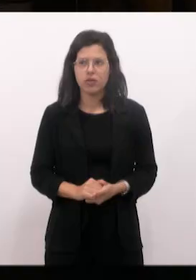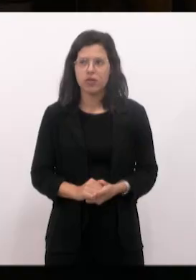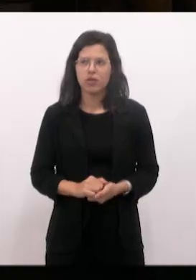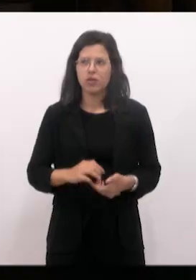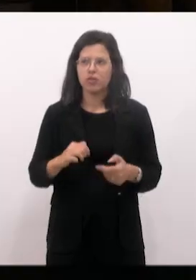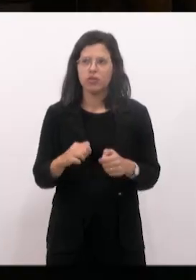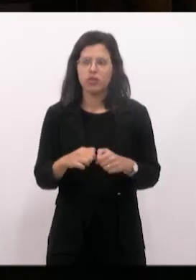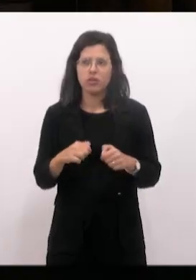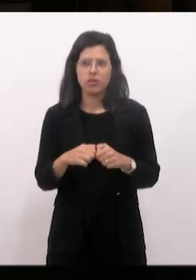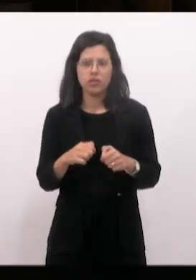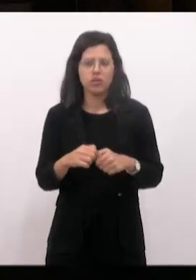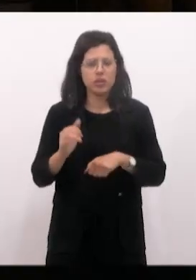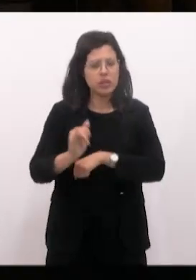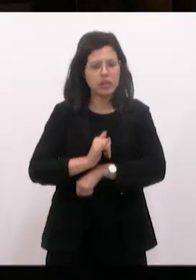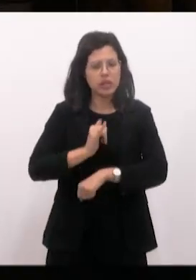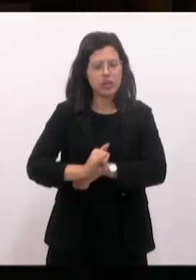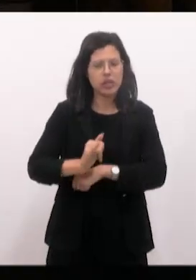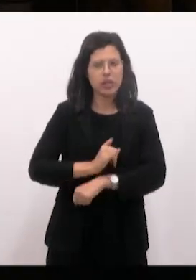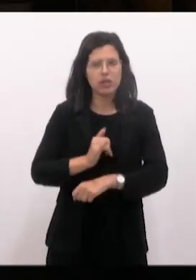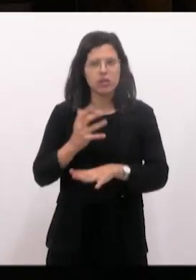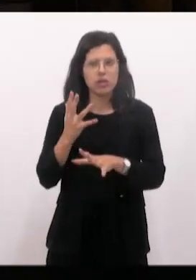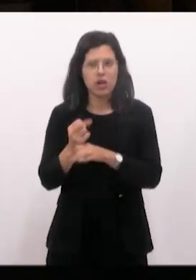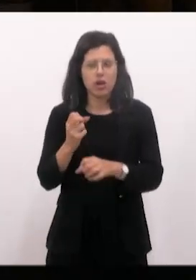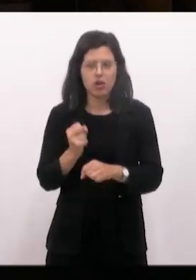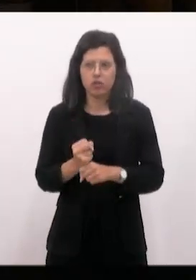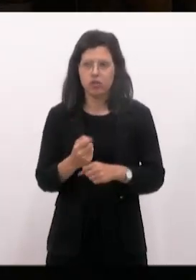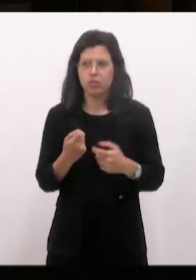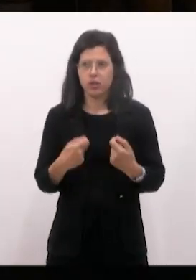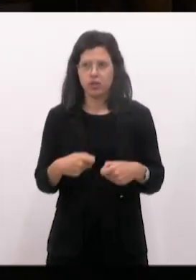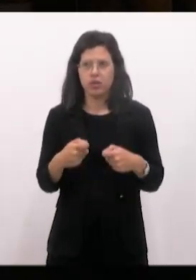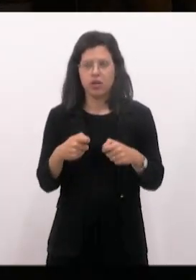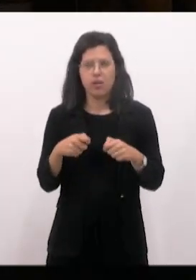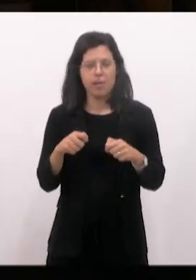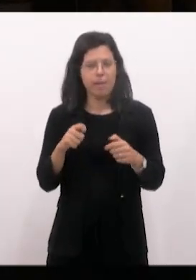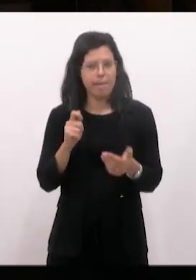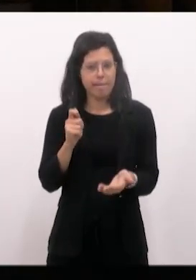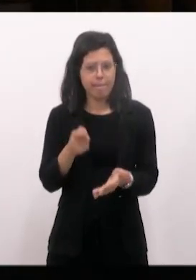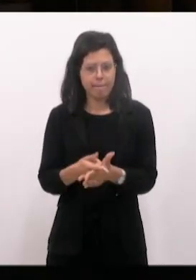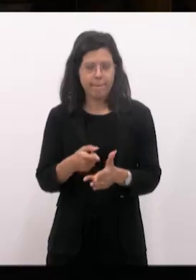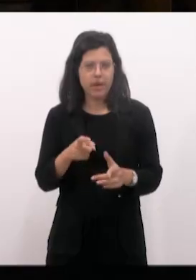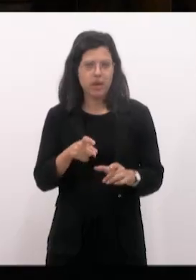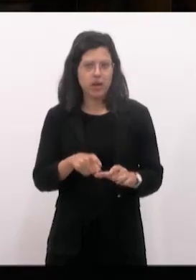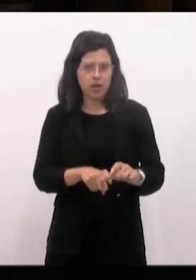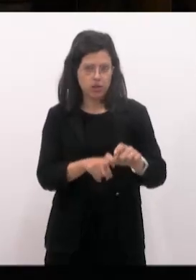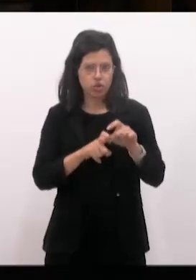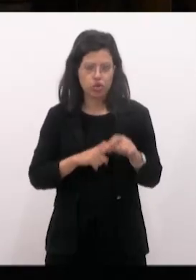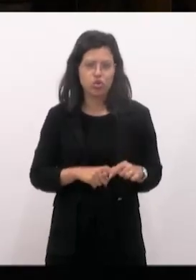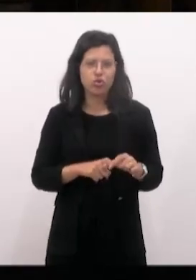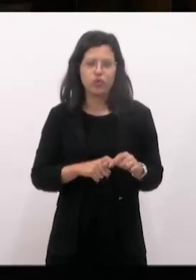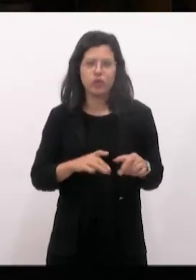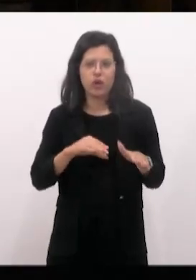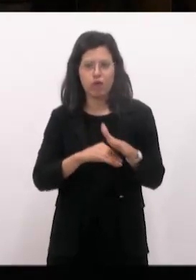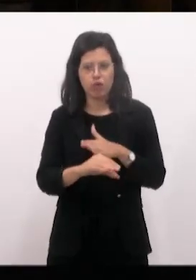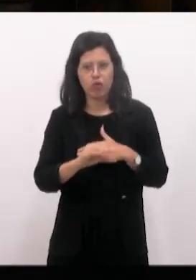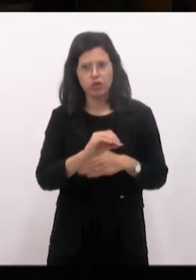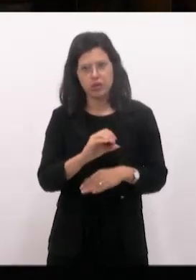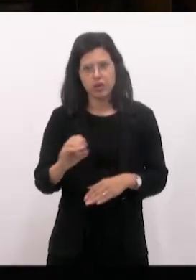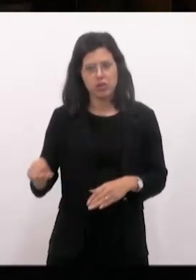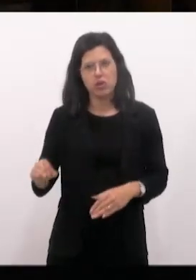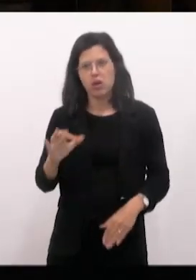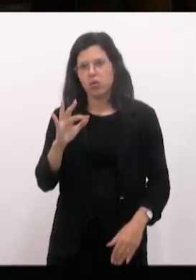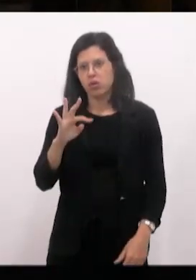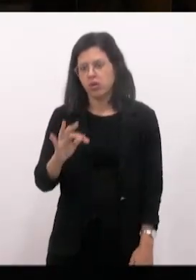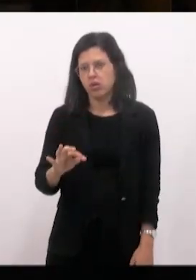contábil, porque ele tinha que pagar a dívida com dinheiro da fonte 00, Tesouro, ele segura a fonte